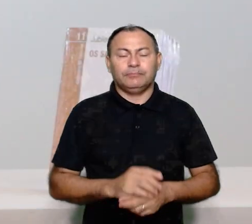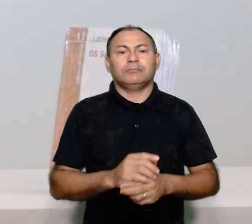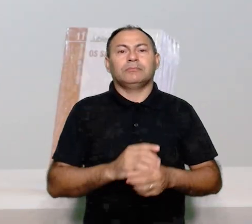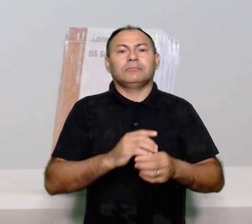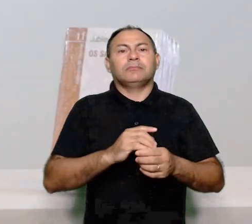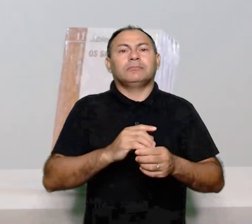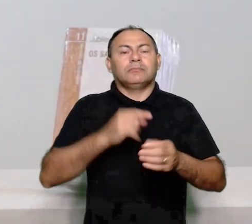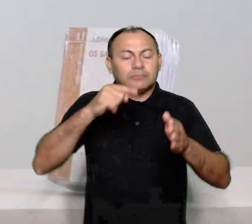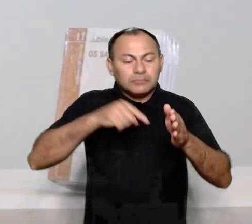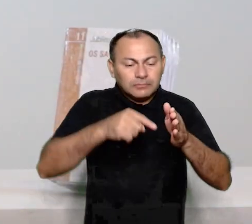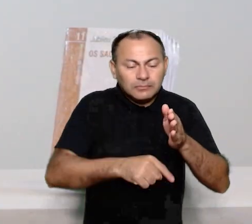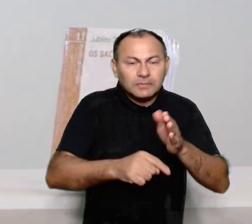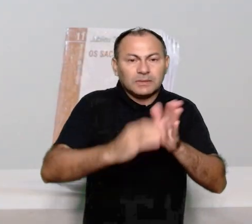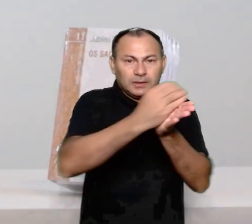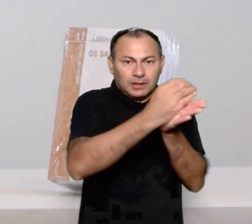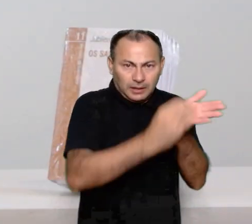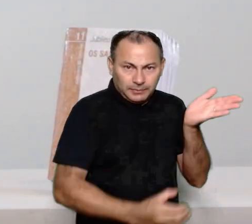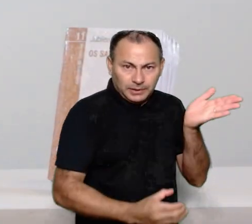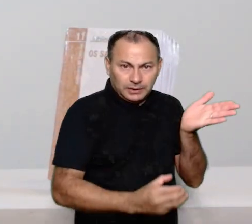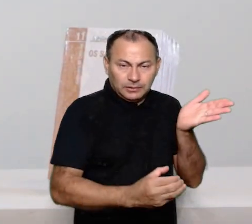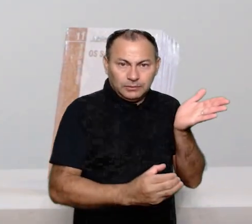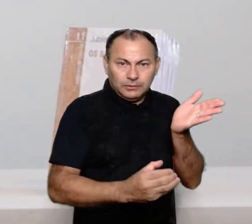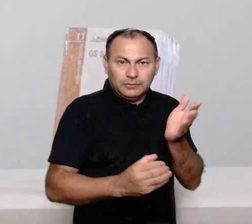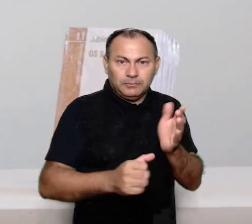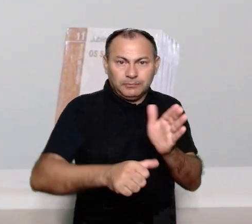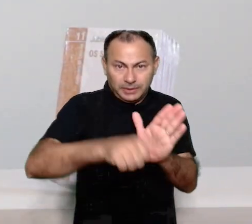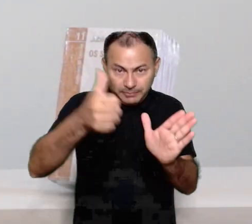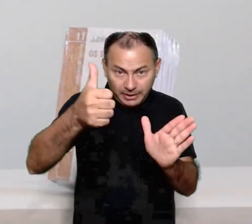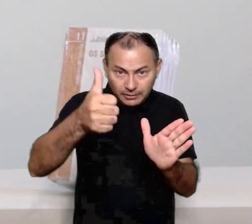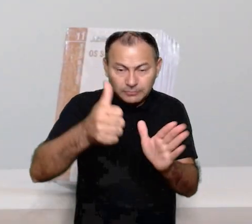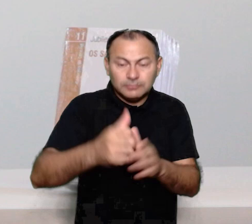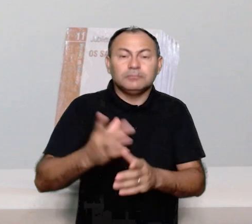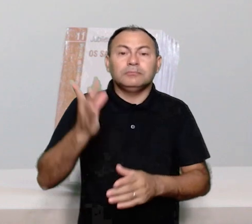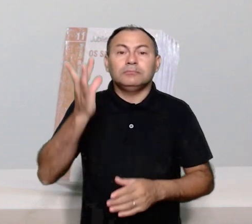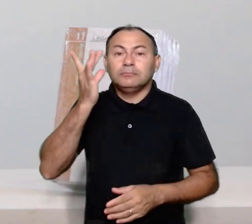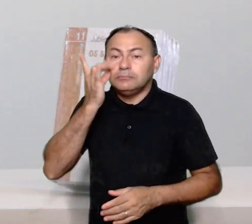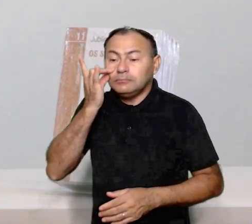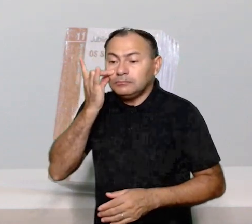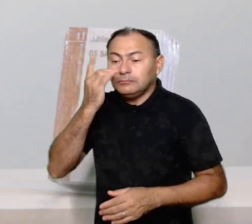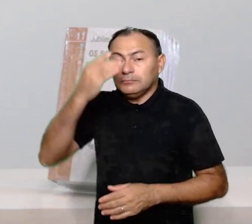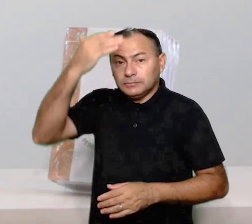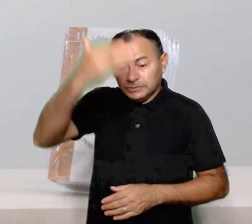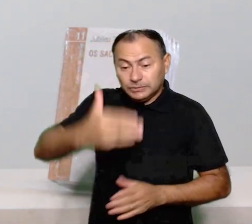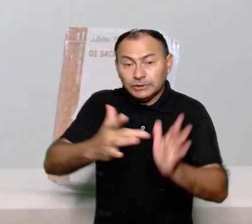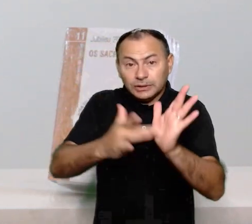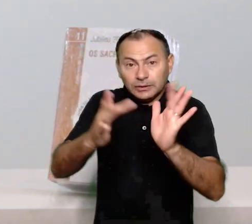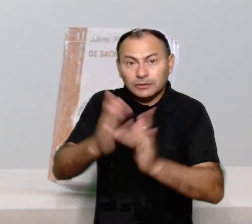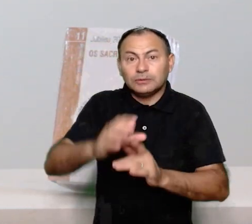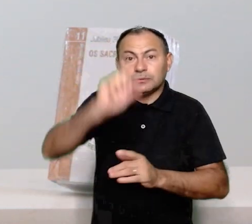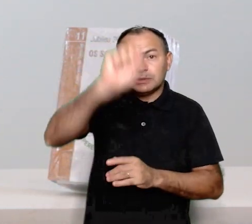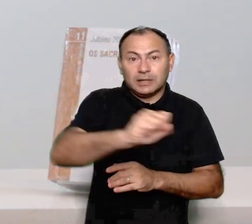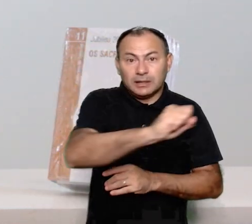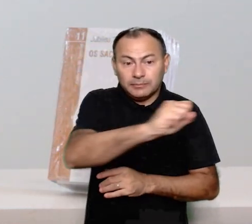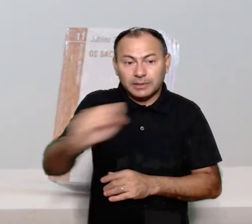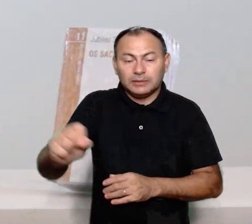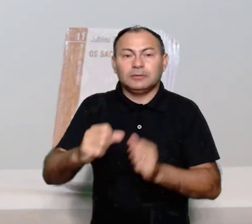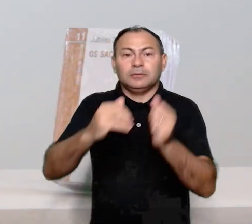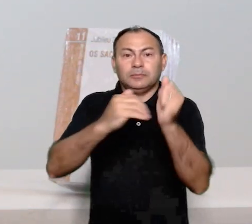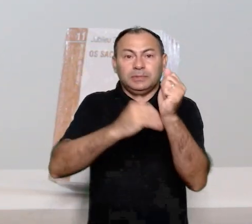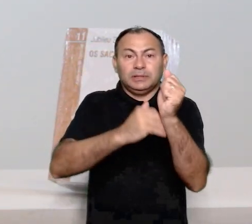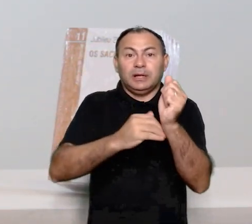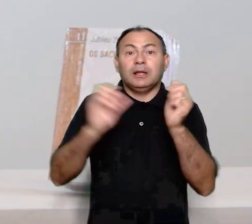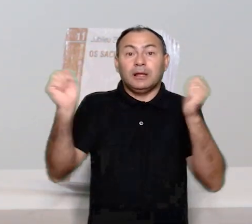ter fundamentado no capítulo 1 a presença de Jesus Cristo nos sacramentos,